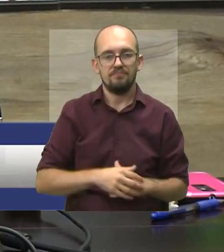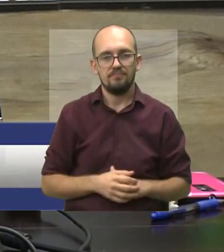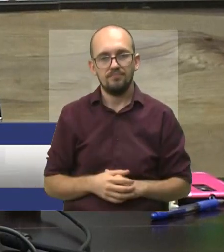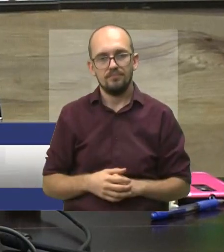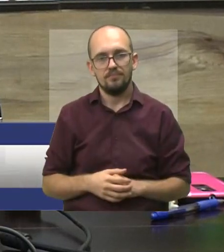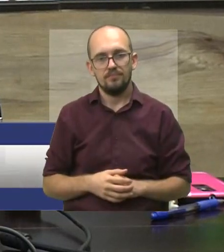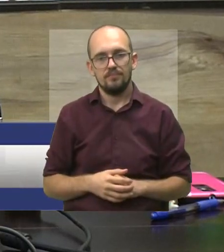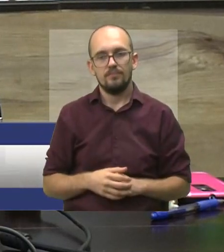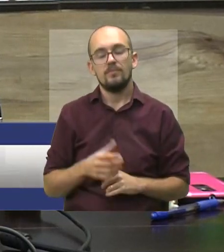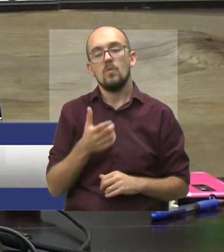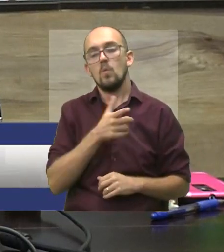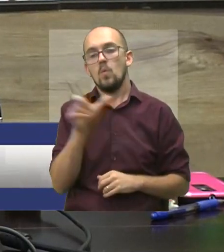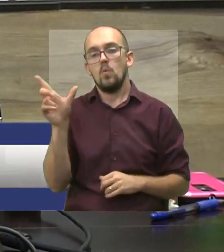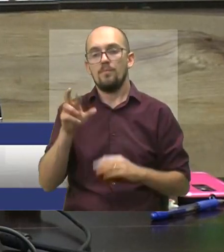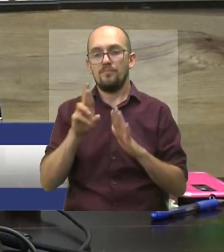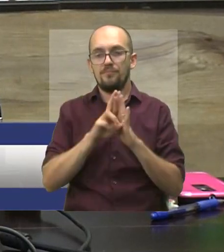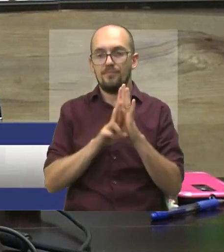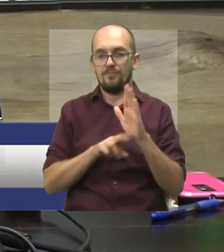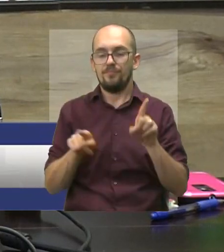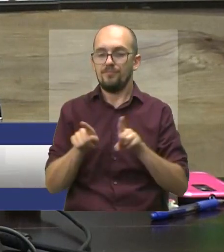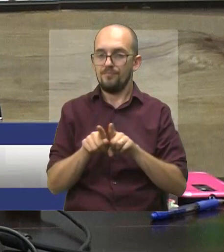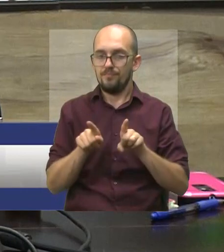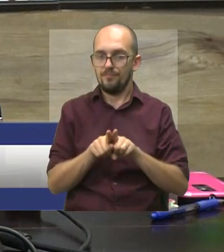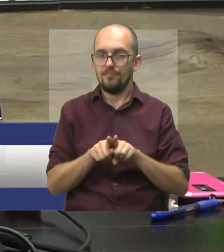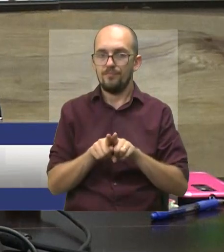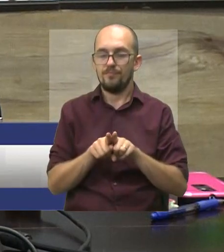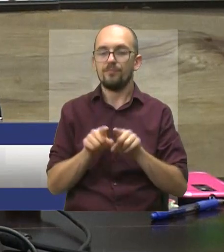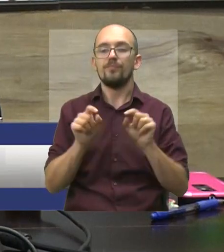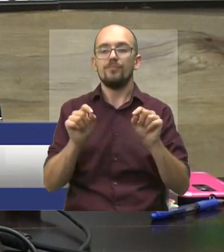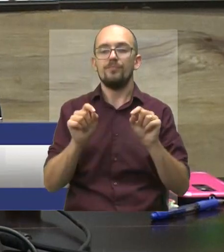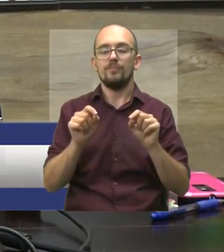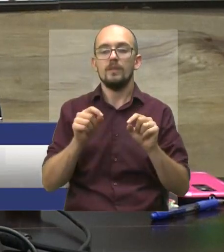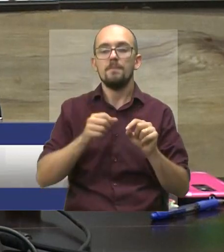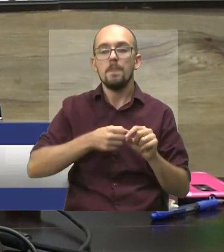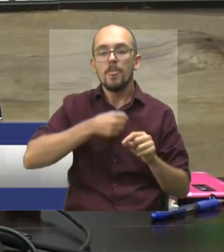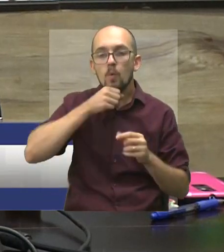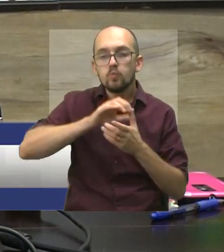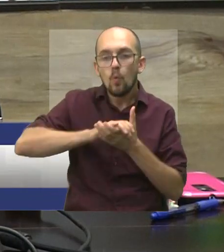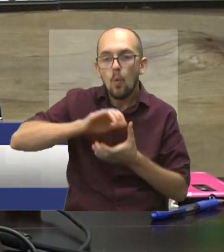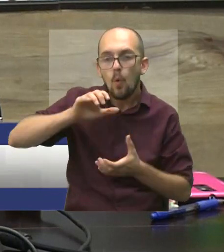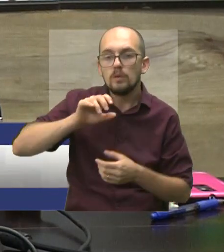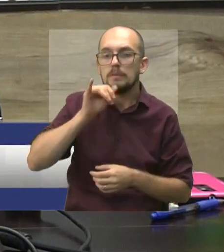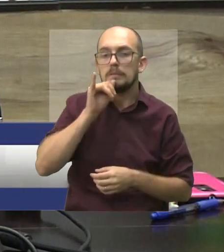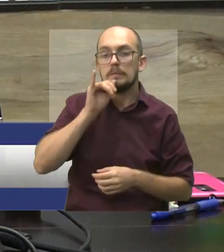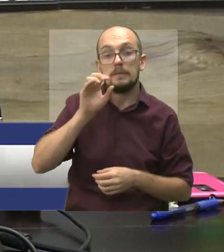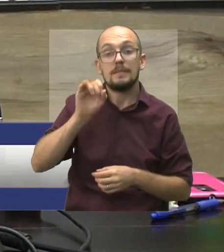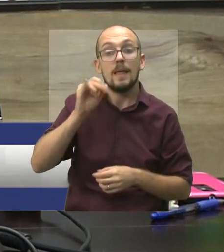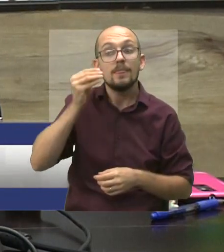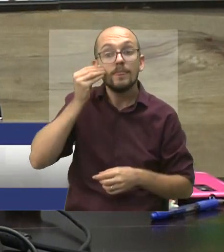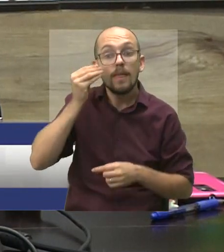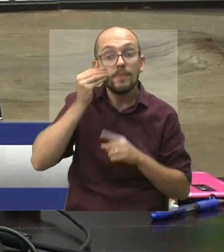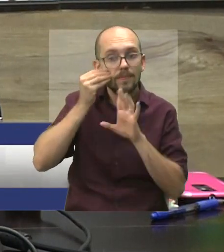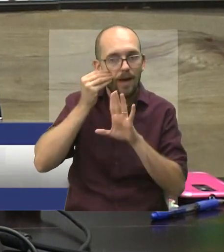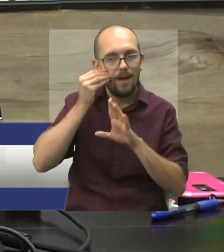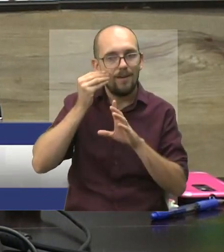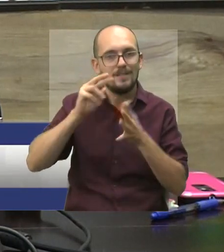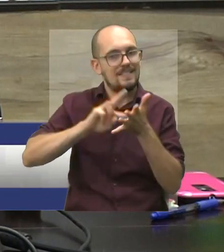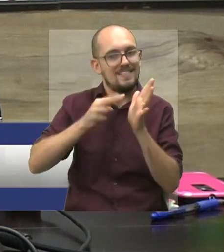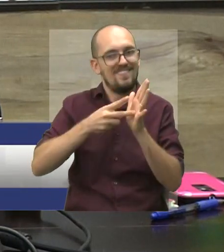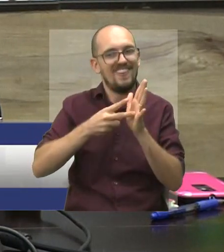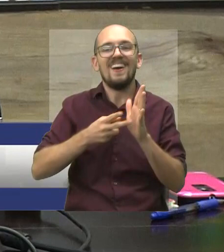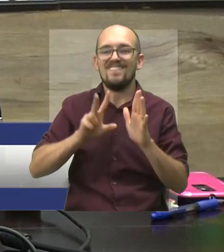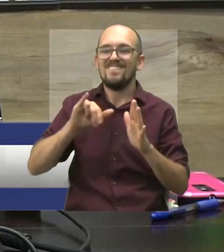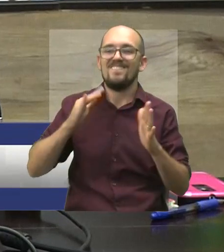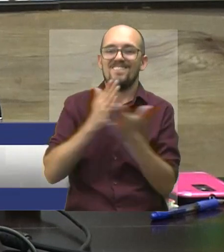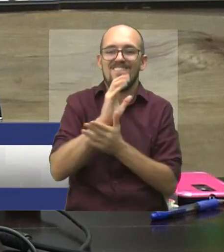regra que ele traz agora também, que o idoso que tentar pedir esse benefício, tentar, viu, gente? Não é dizer